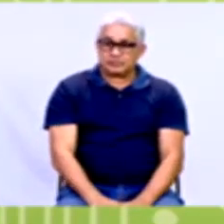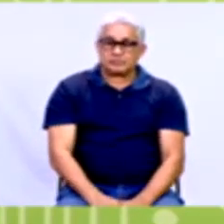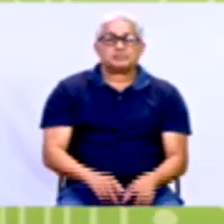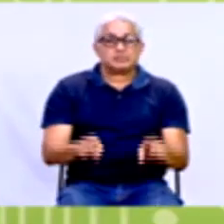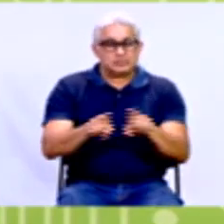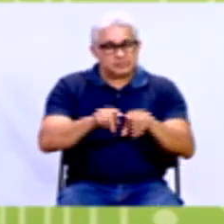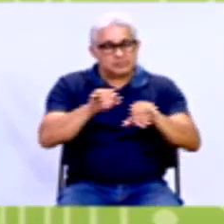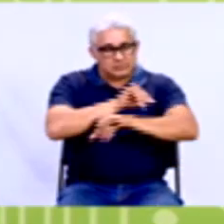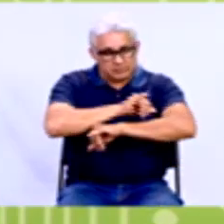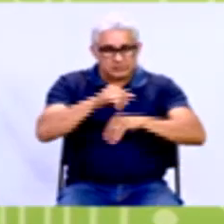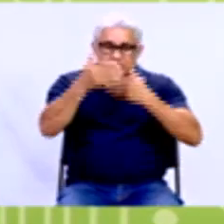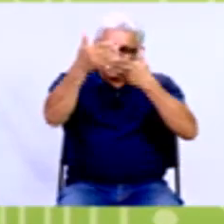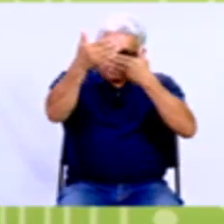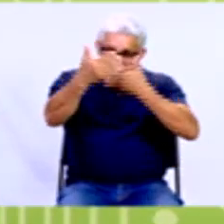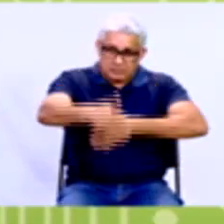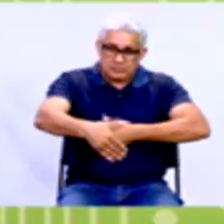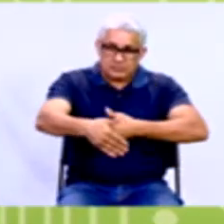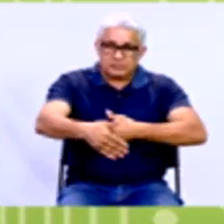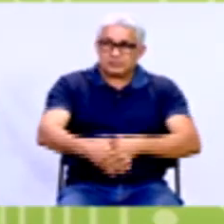Ressaltando que daí a prova,